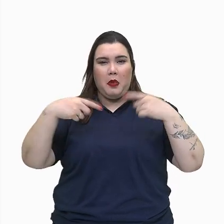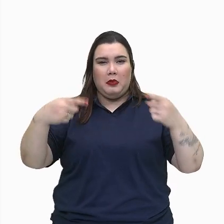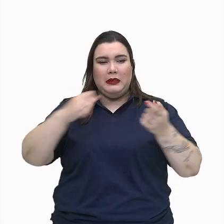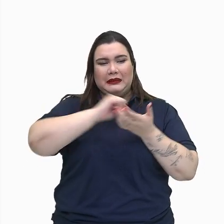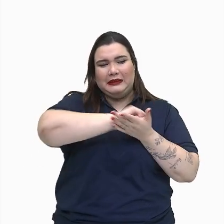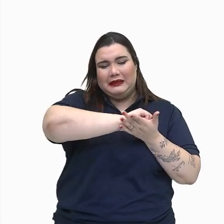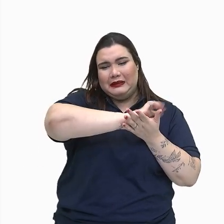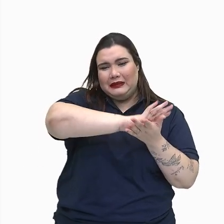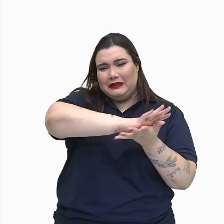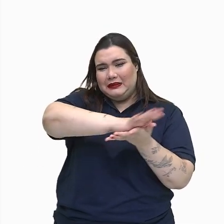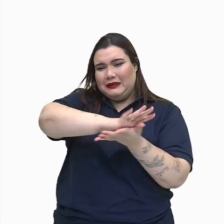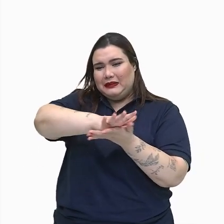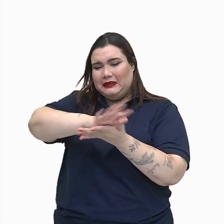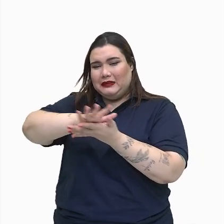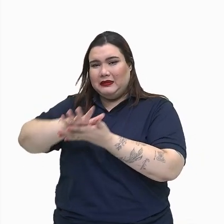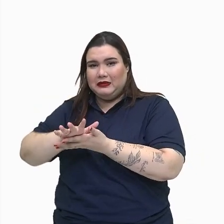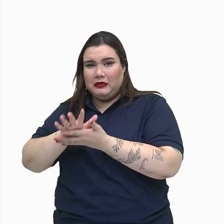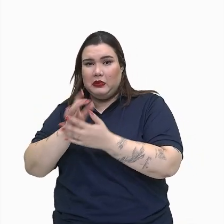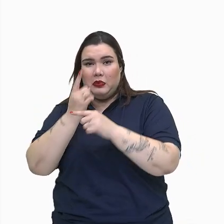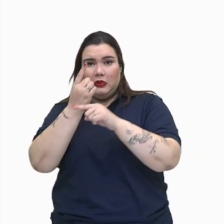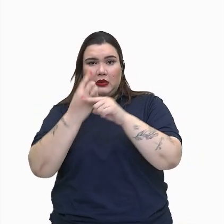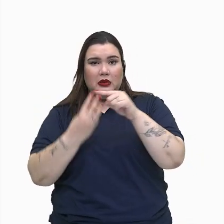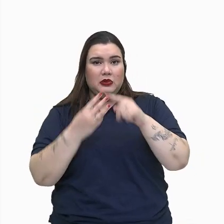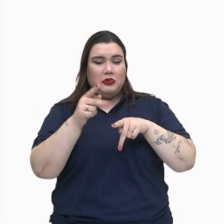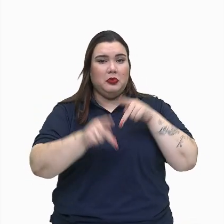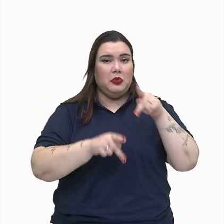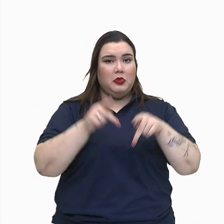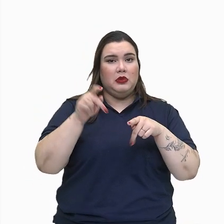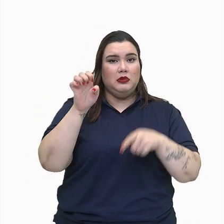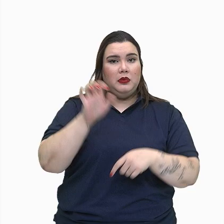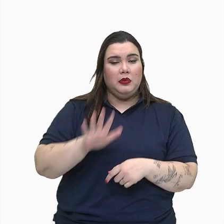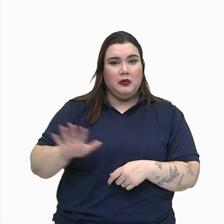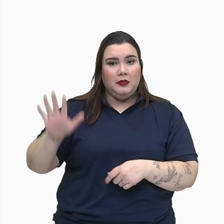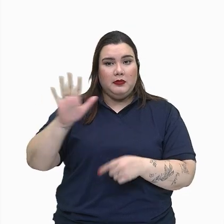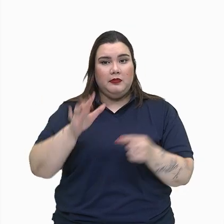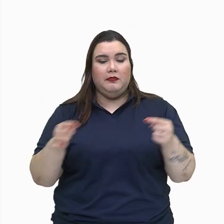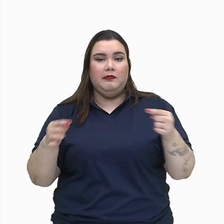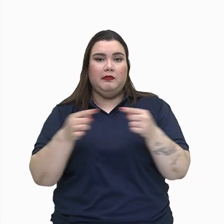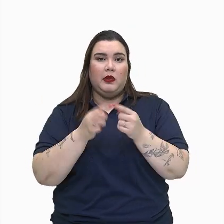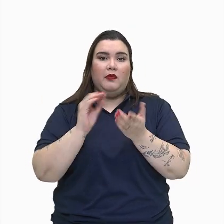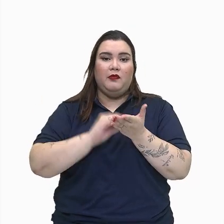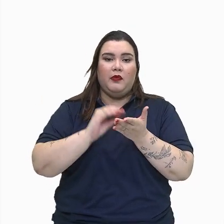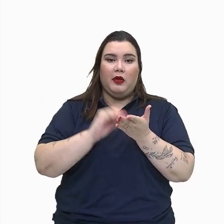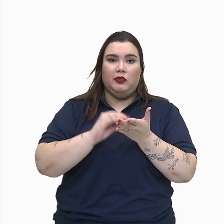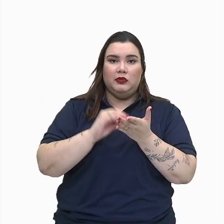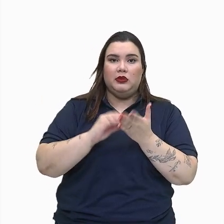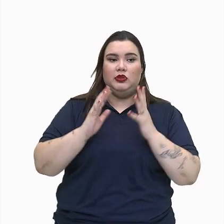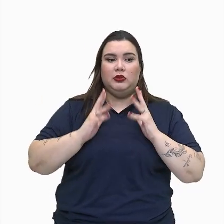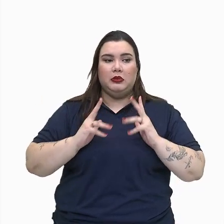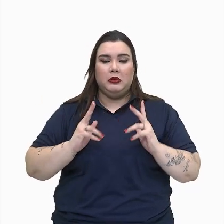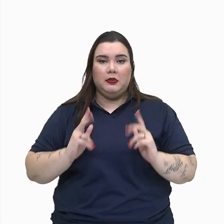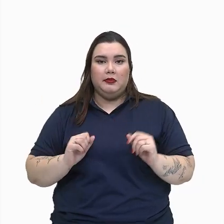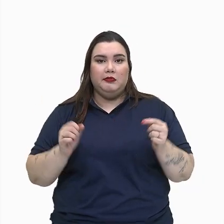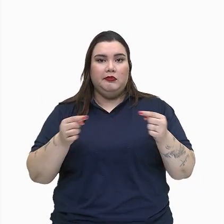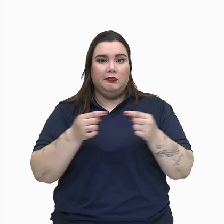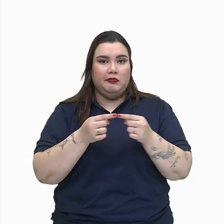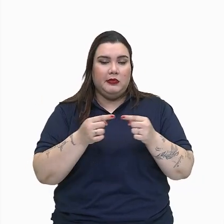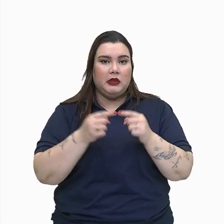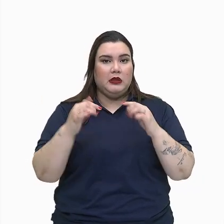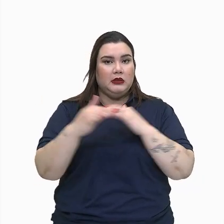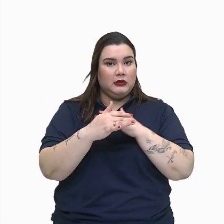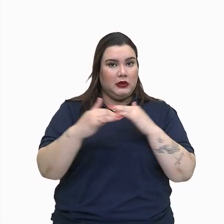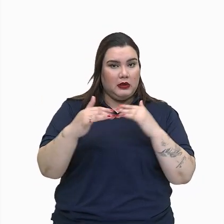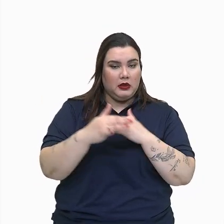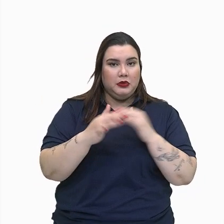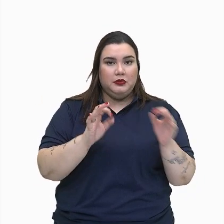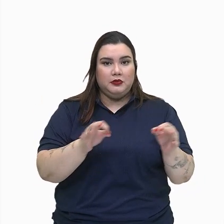dizimou praticamente 1/3 da população europeia, justamente por falta dessas condições de limpeza, de saneamento. Enquanto